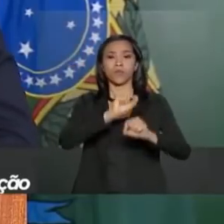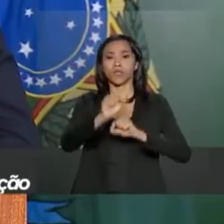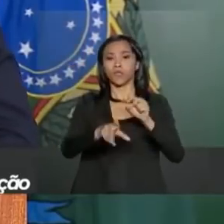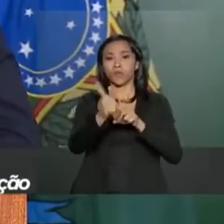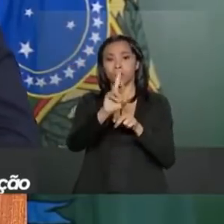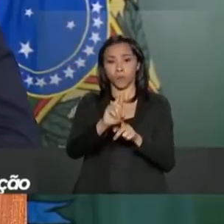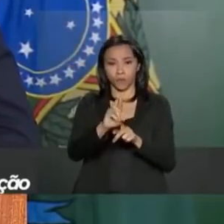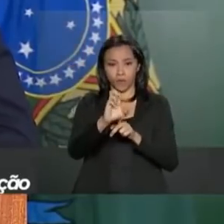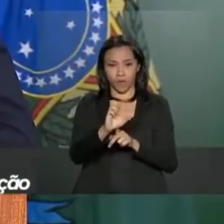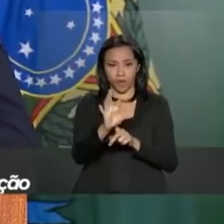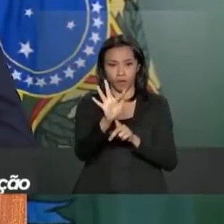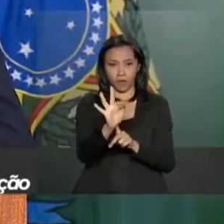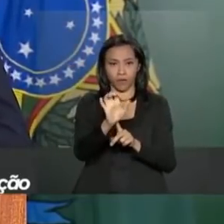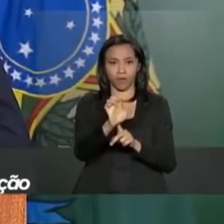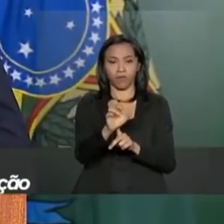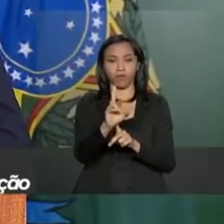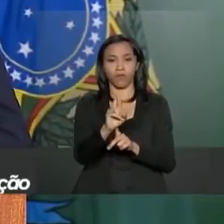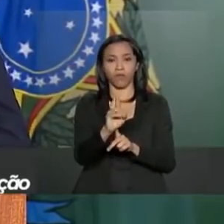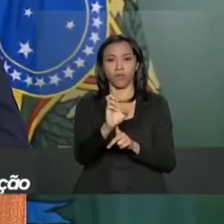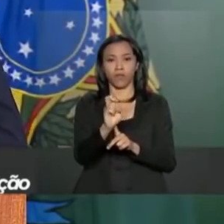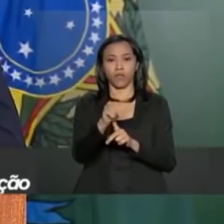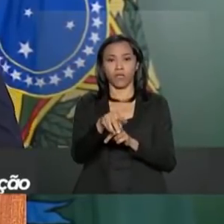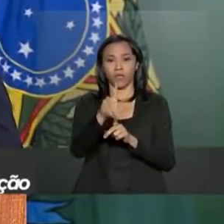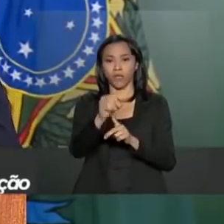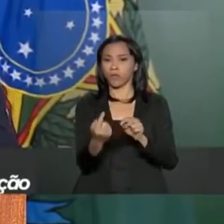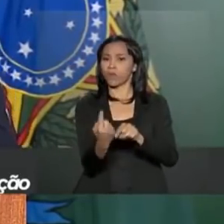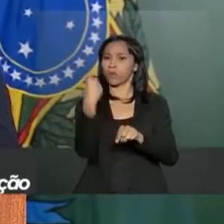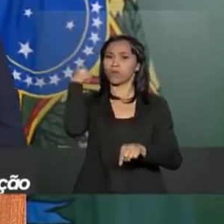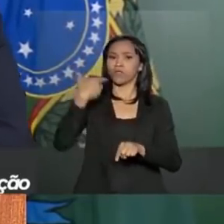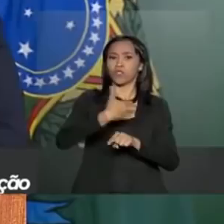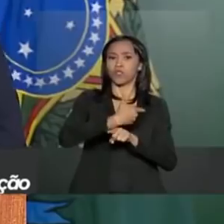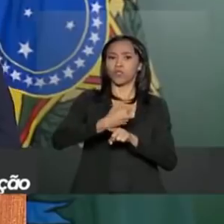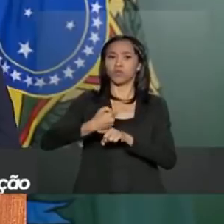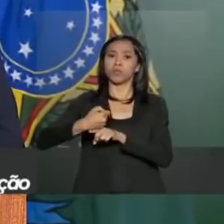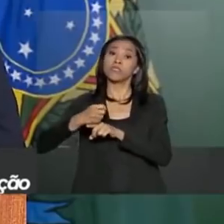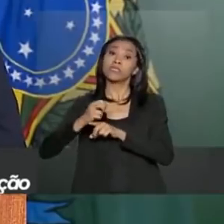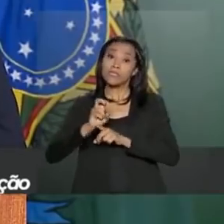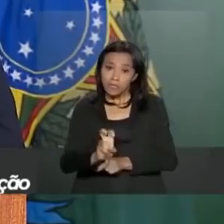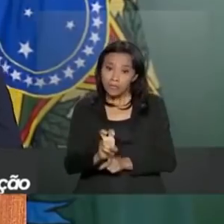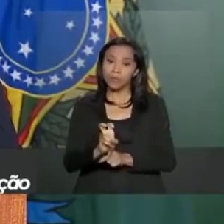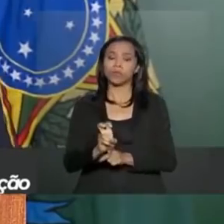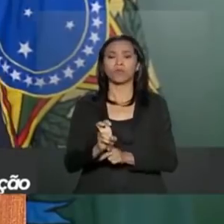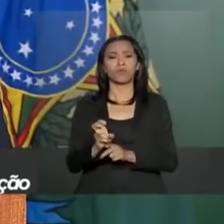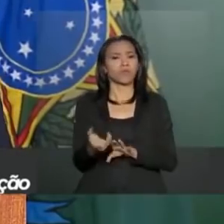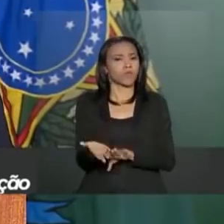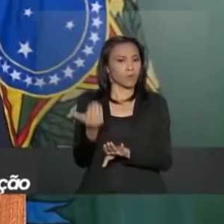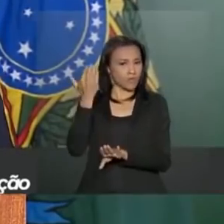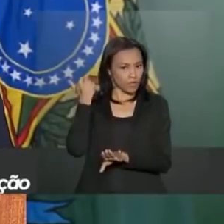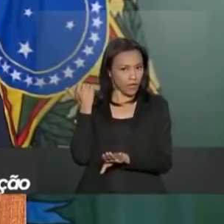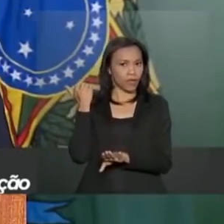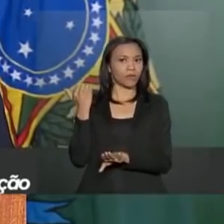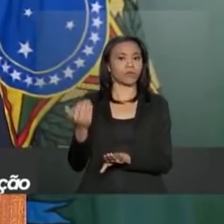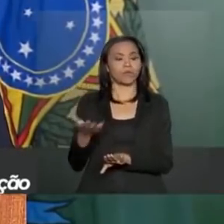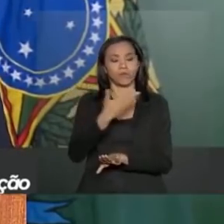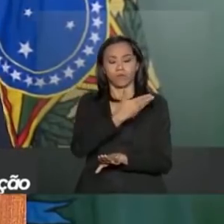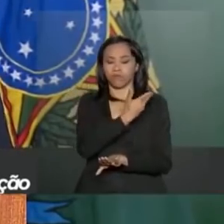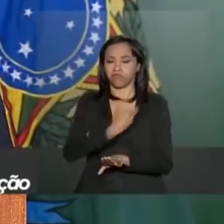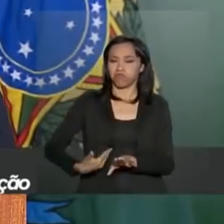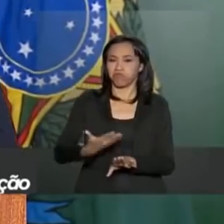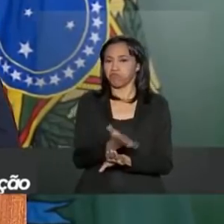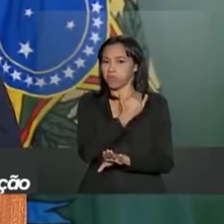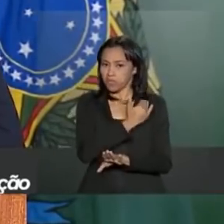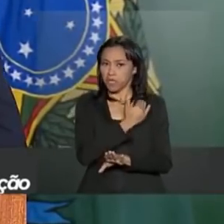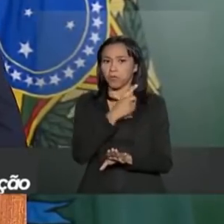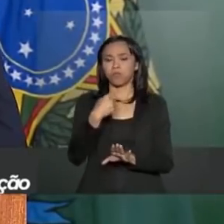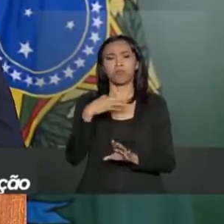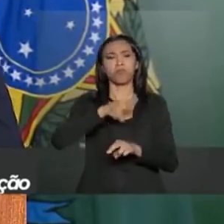2005 onde Infelizmente o governo a época buscou maneiras em decretos e